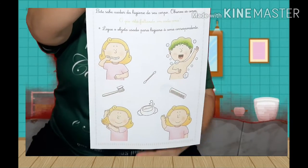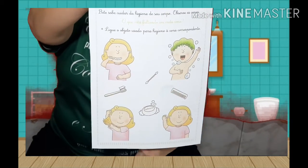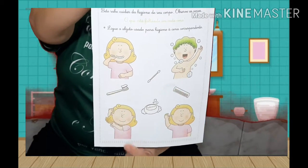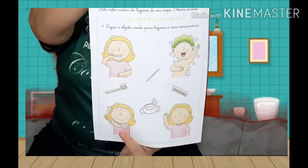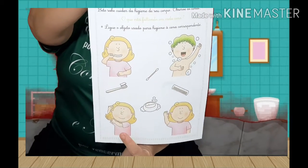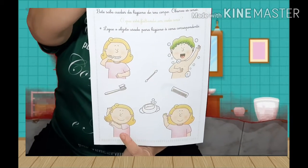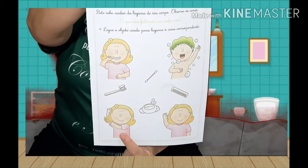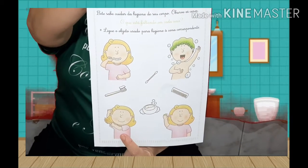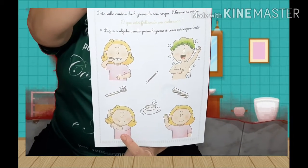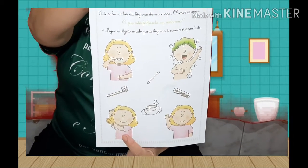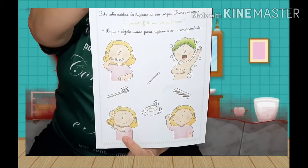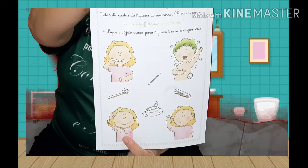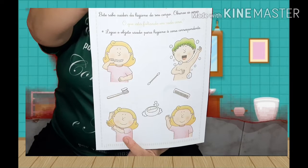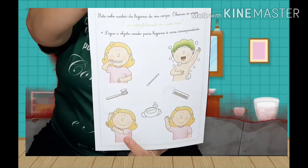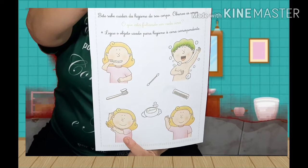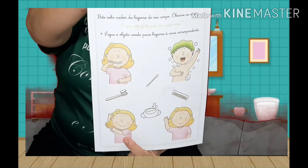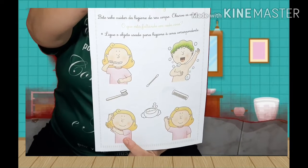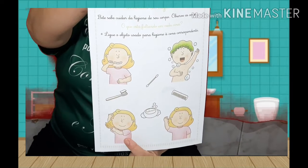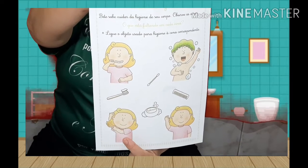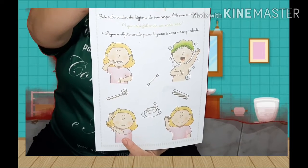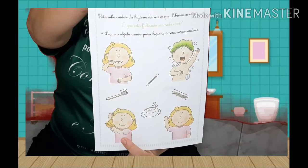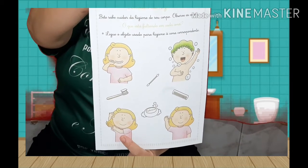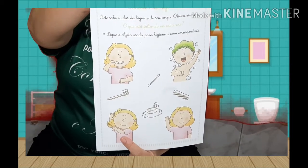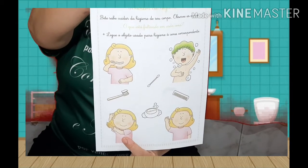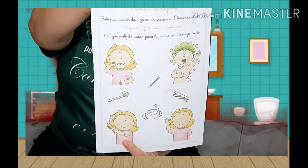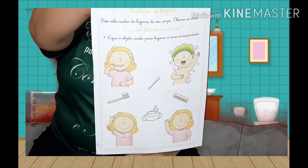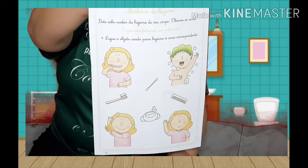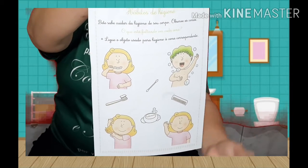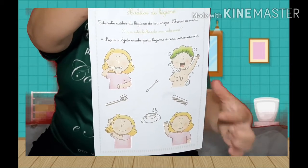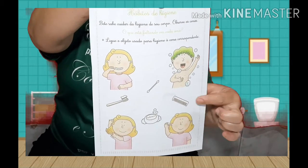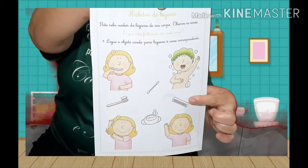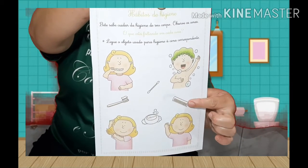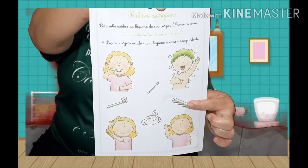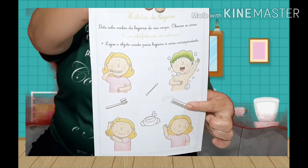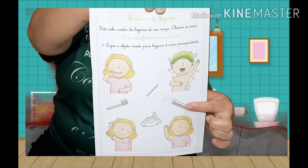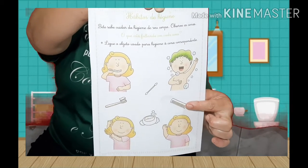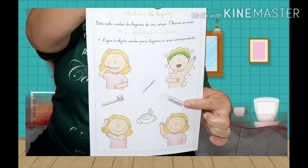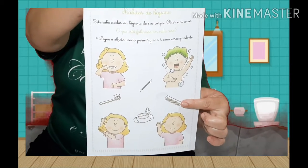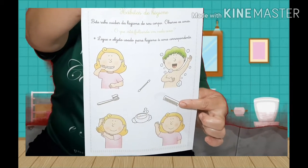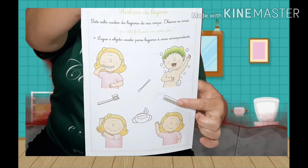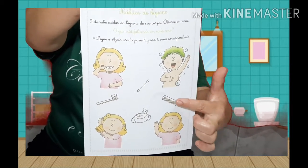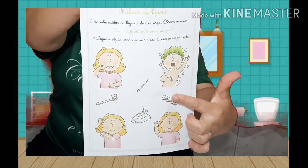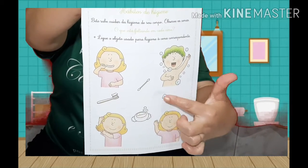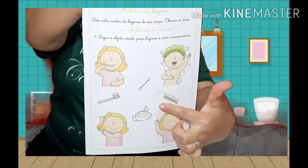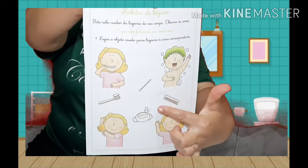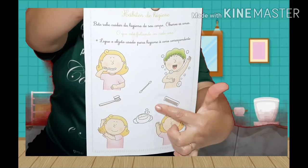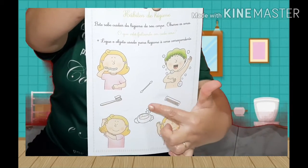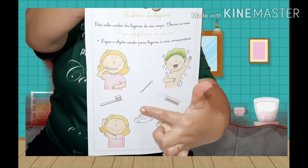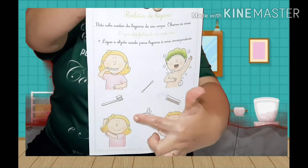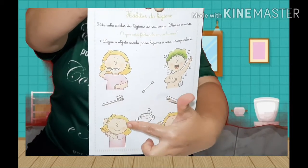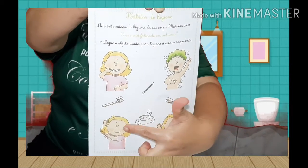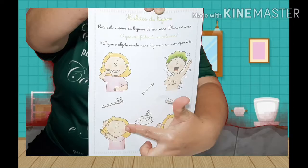cotonete. Essa criança está pegando no cabelo, ou ela está precisando de um pente. Então, você